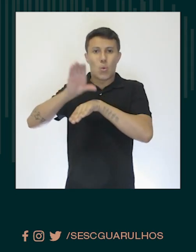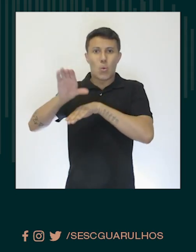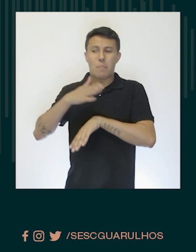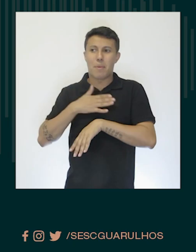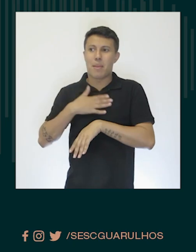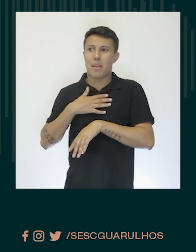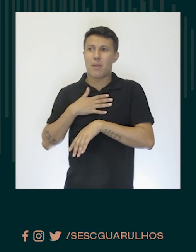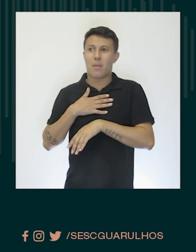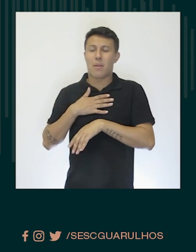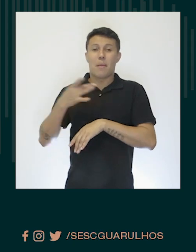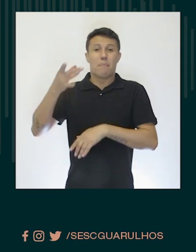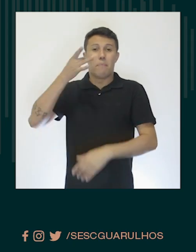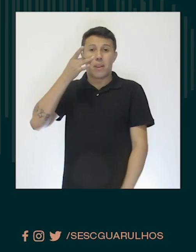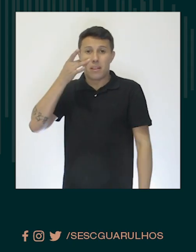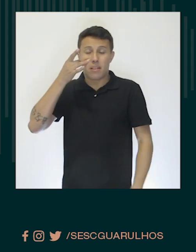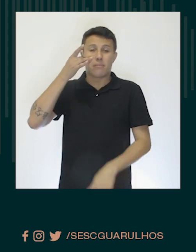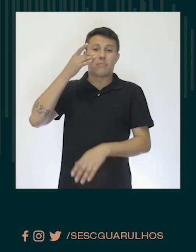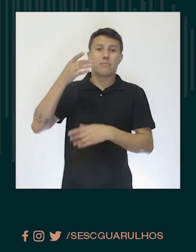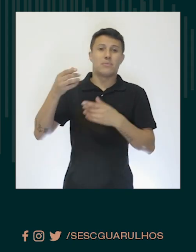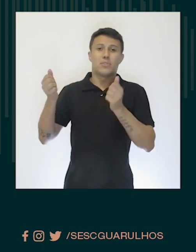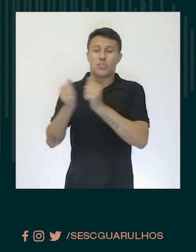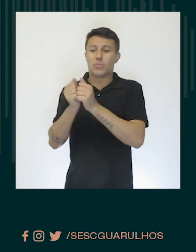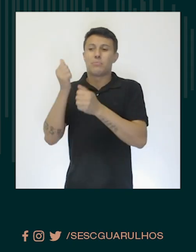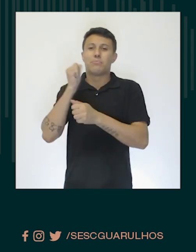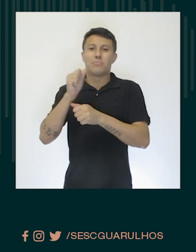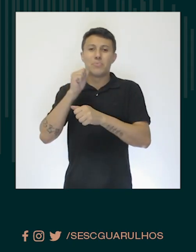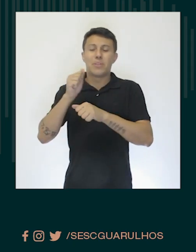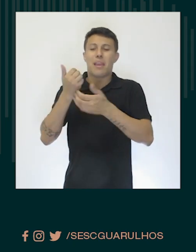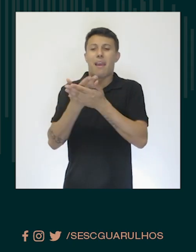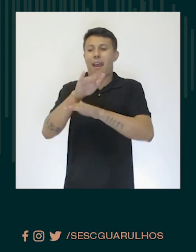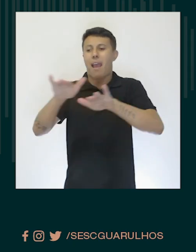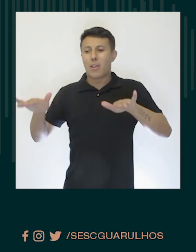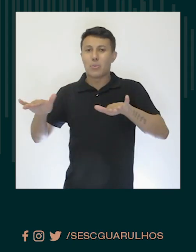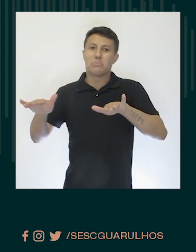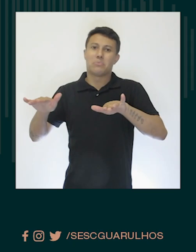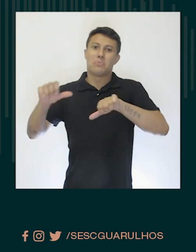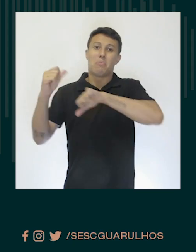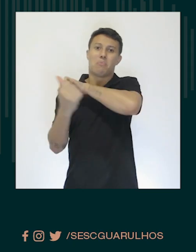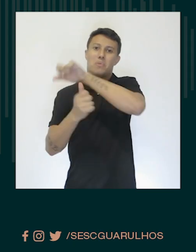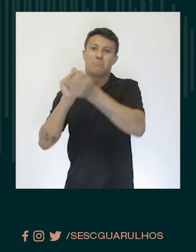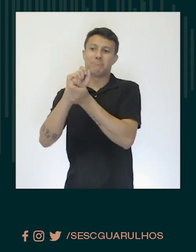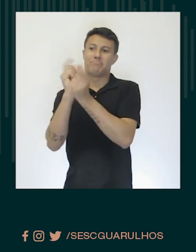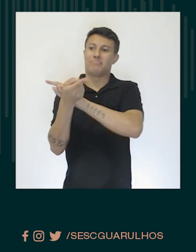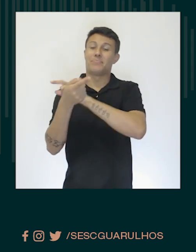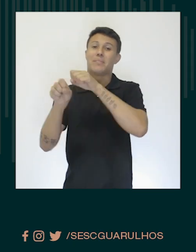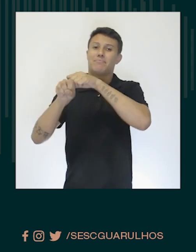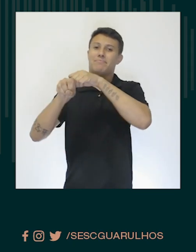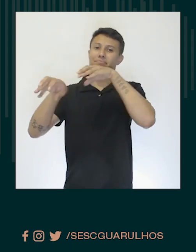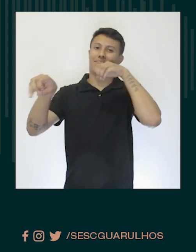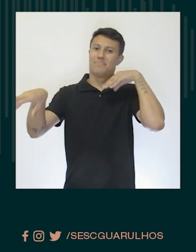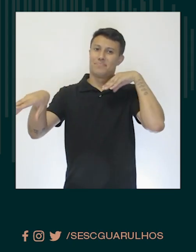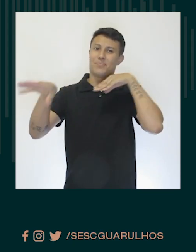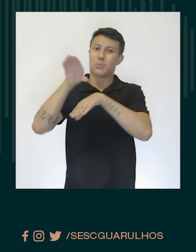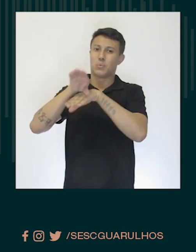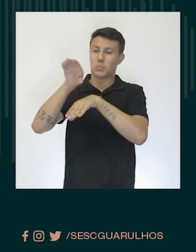que seria presencial, né, com essas alunas, ele acabou sendo totalmente transformado para a modalidade de ensino